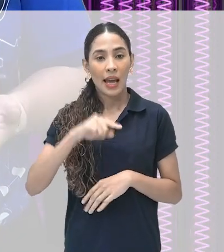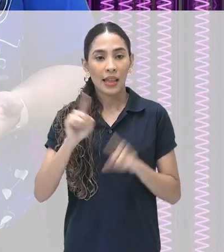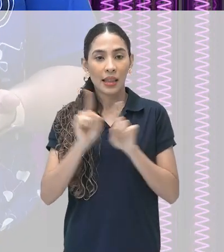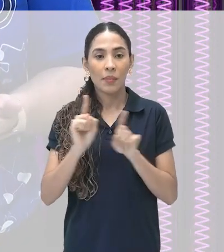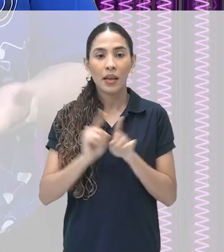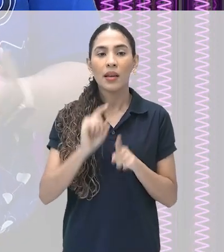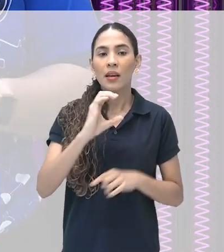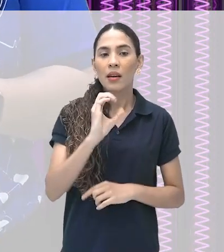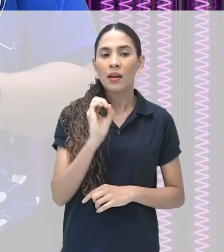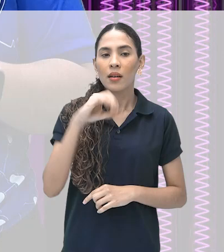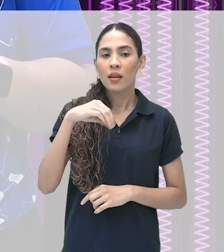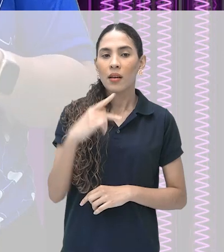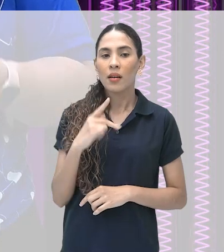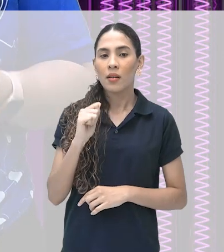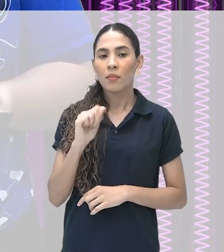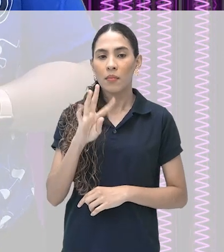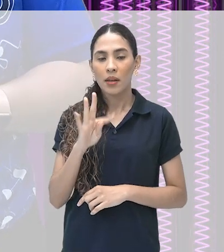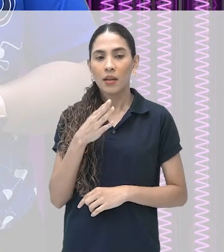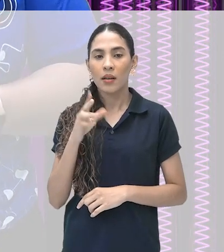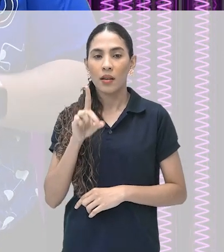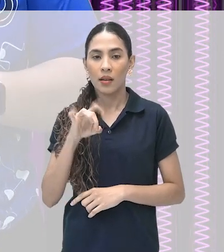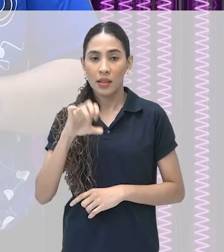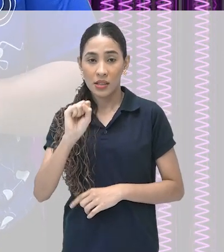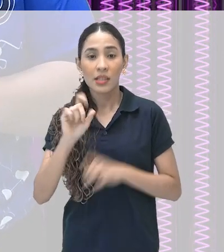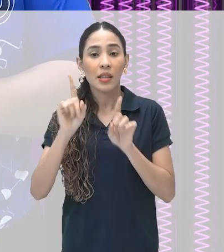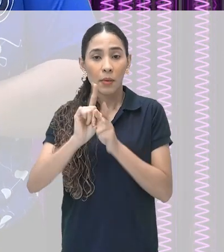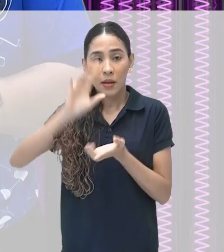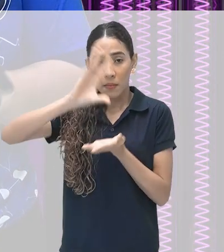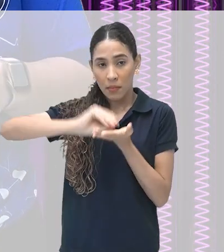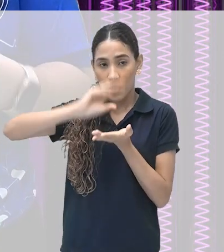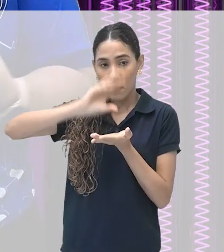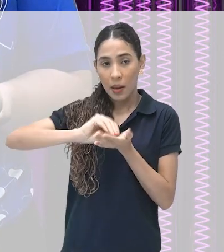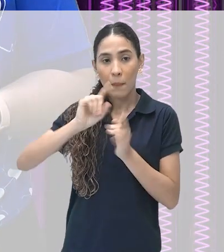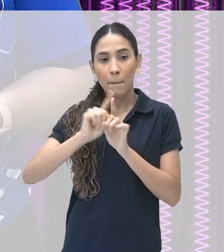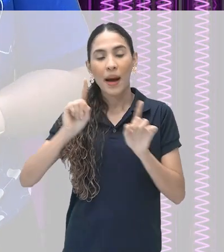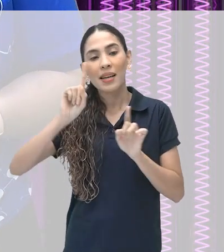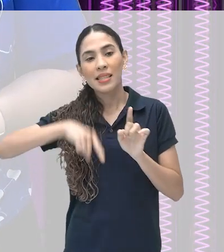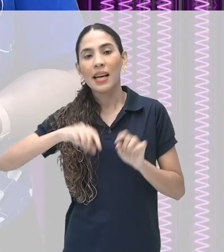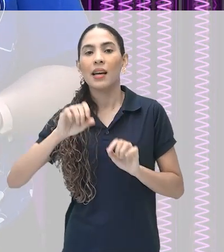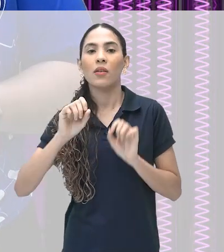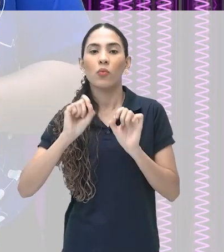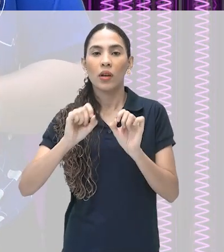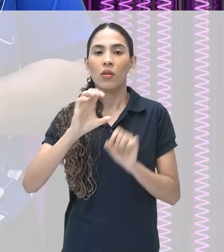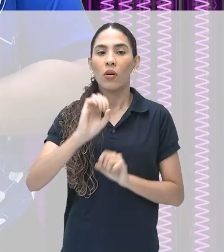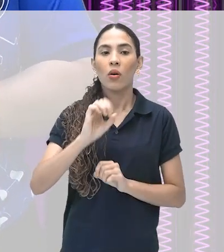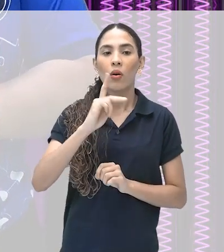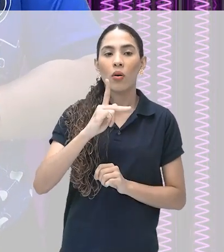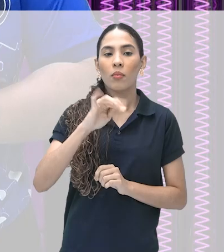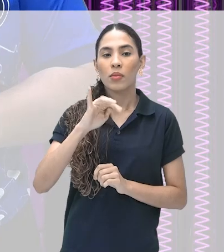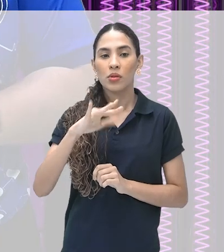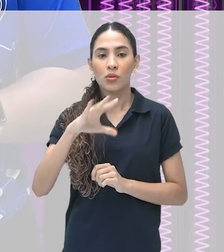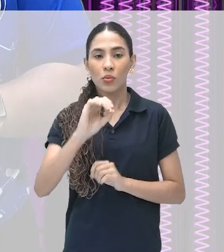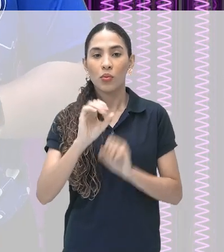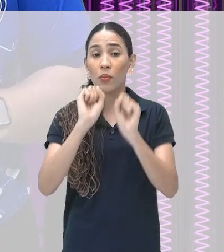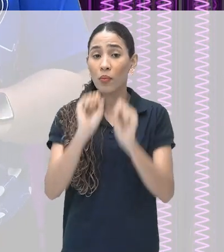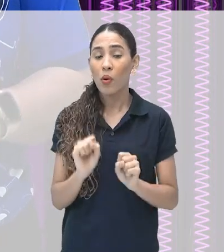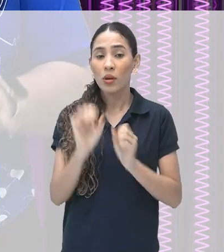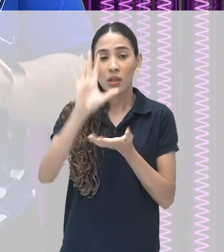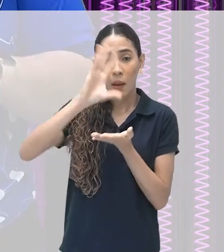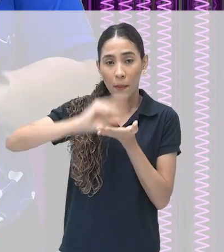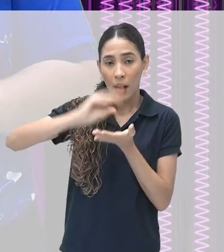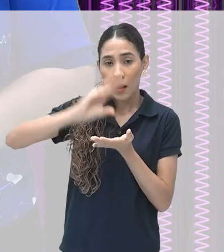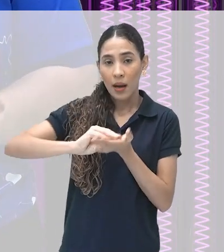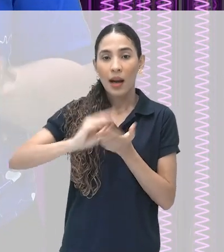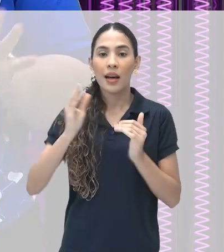compact disc, dispositivo também de armazenamento, só que é um armazenamento óptico e pode armazenar dados de